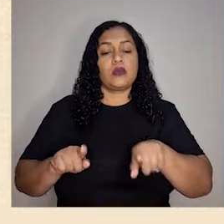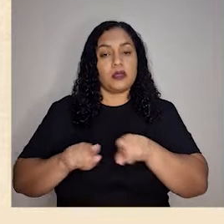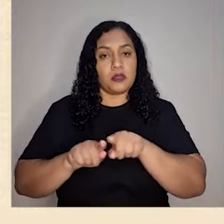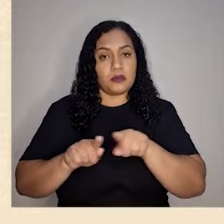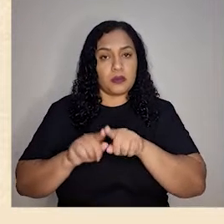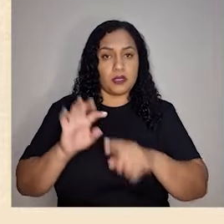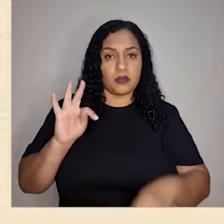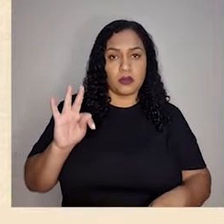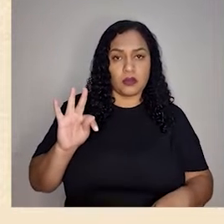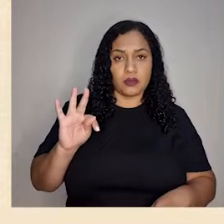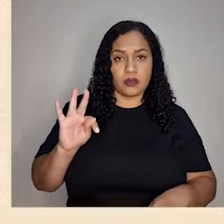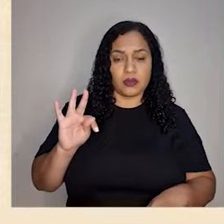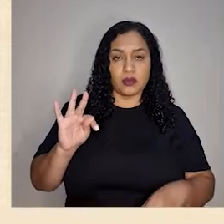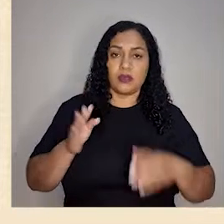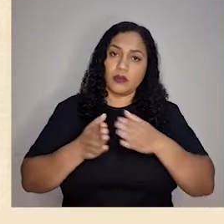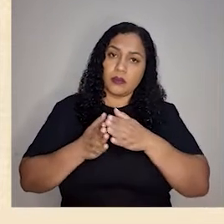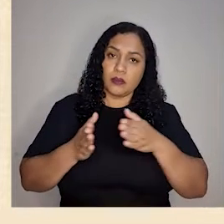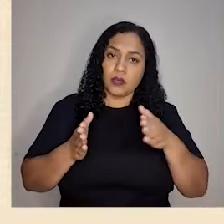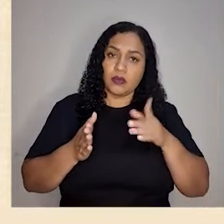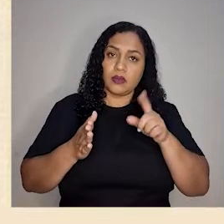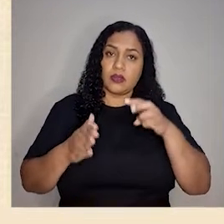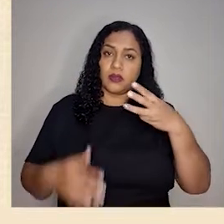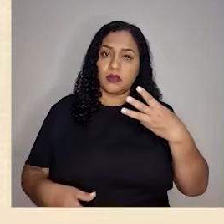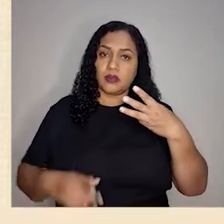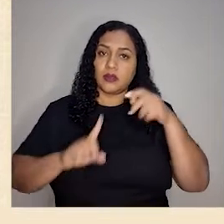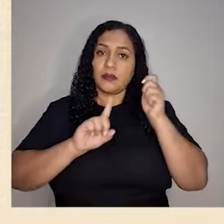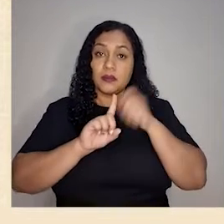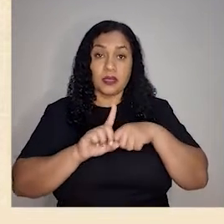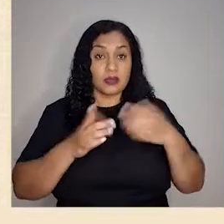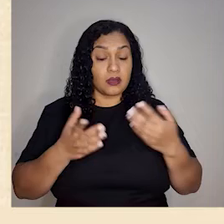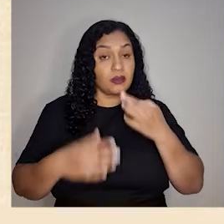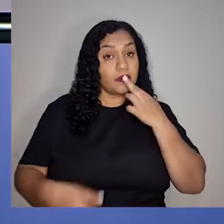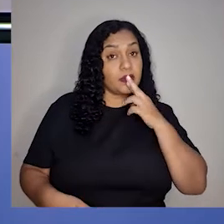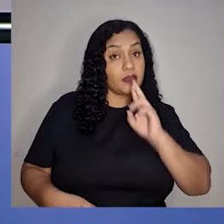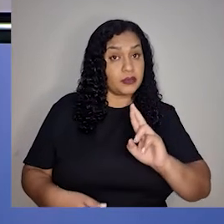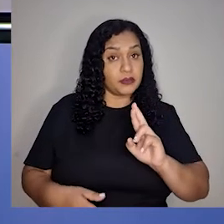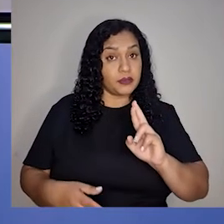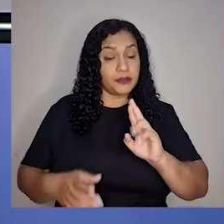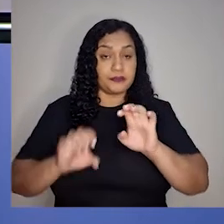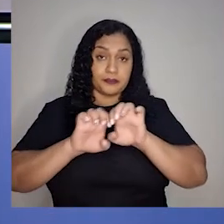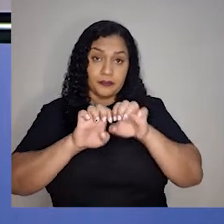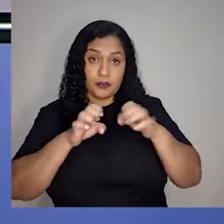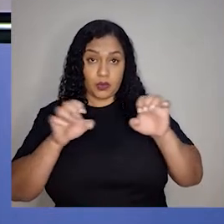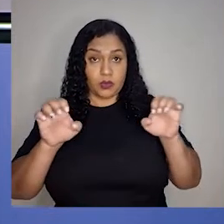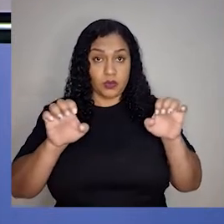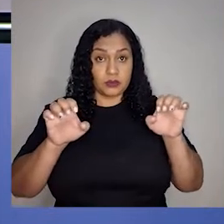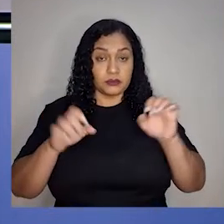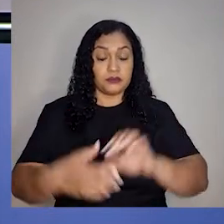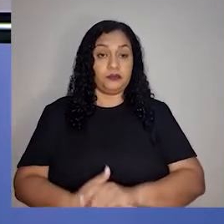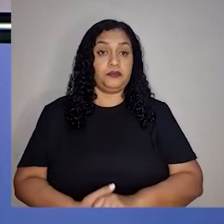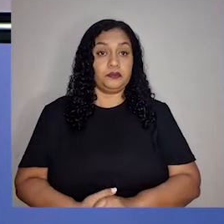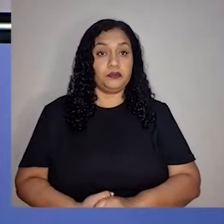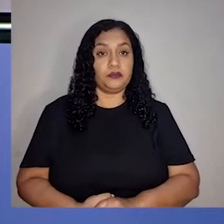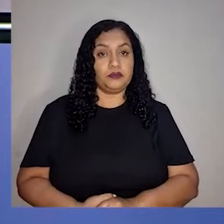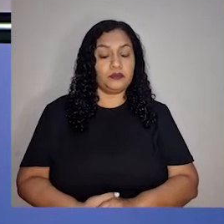que é três meses agora nós temos que resolver essa equação